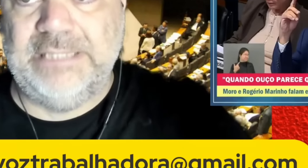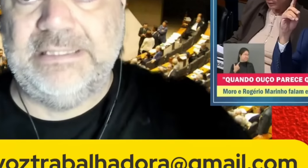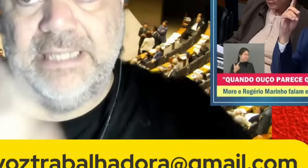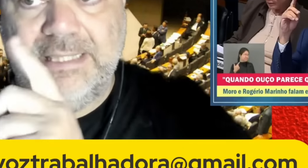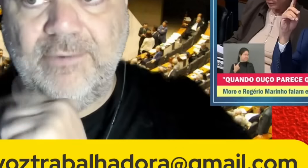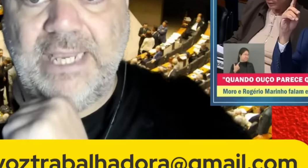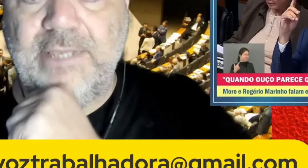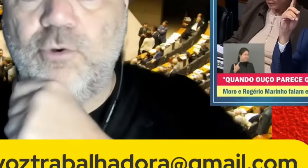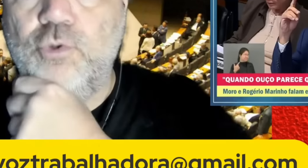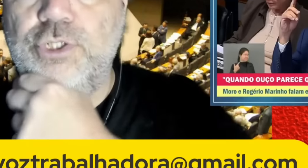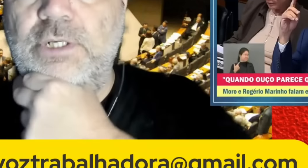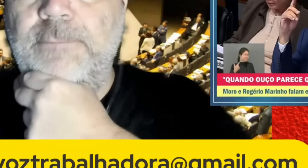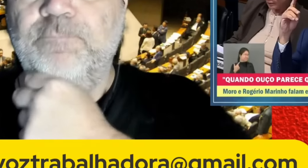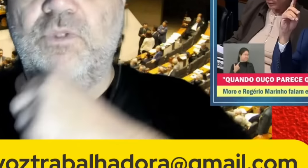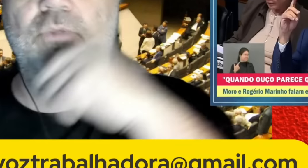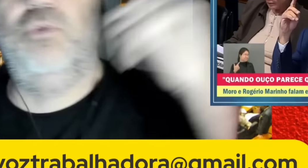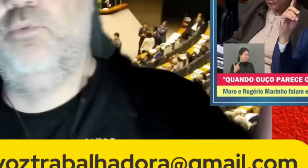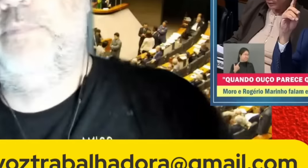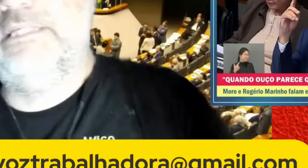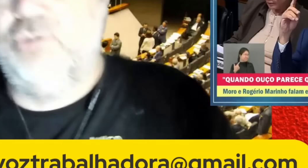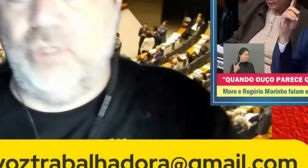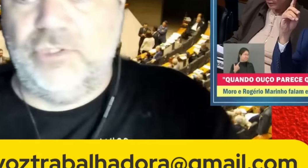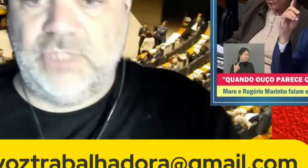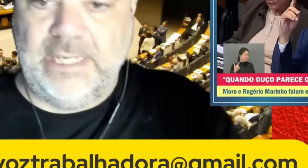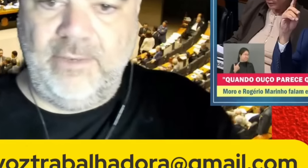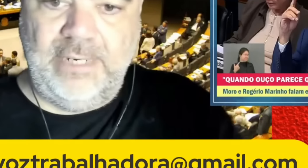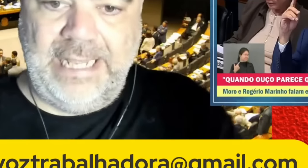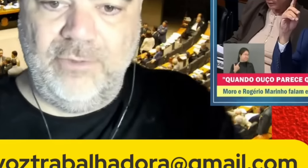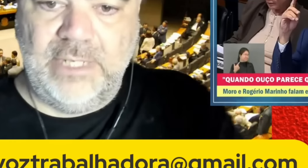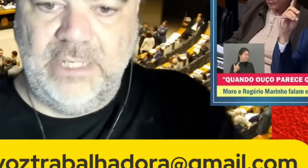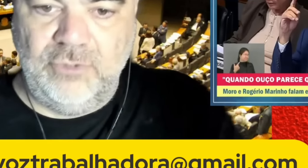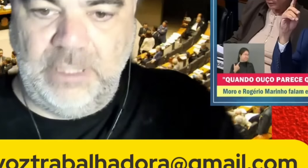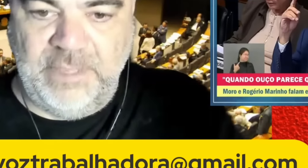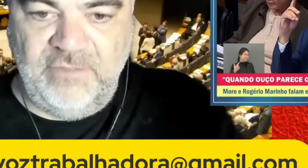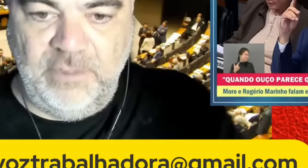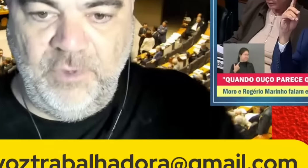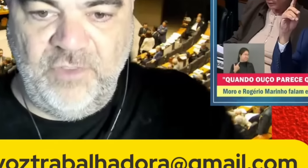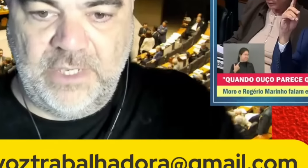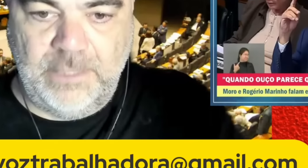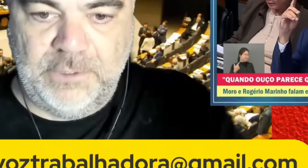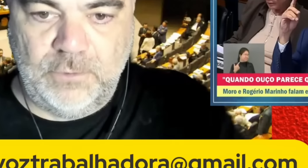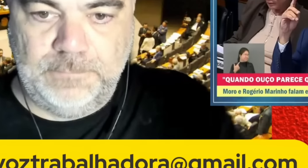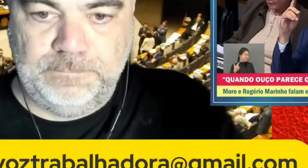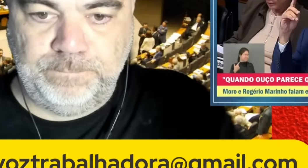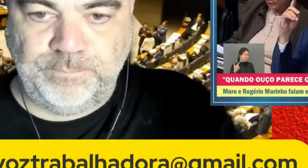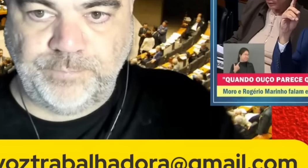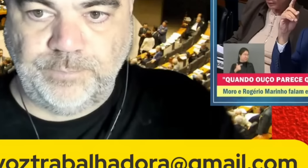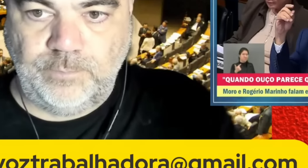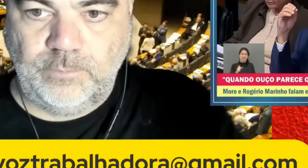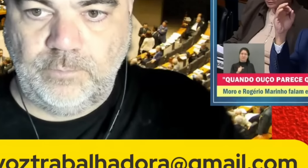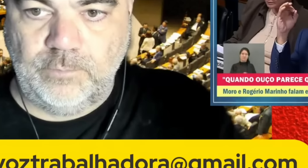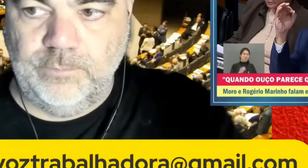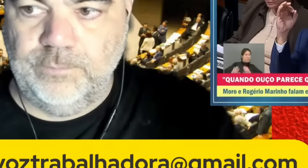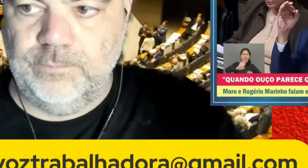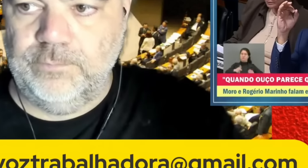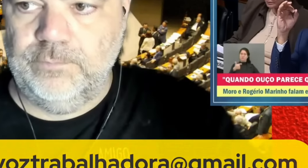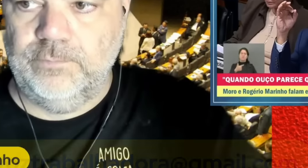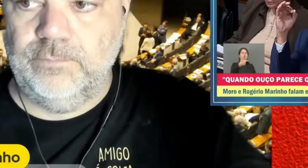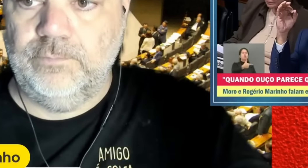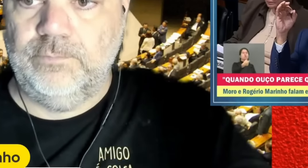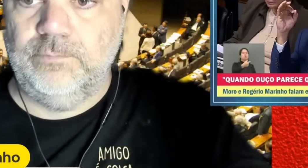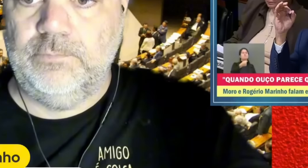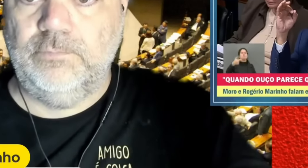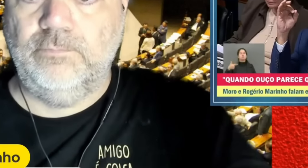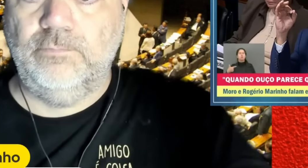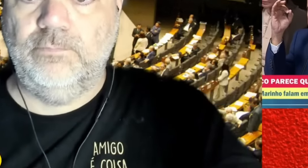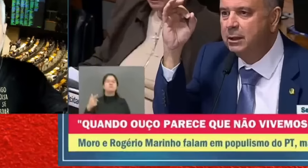o pix Aqui tá o CR code do pix do nosso canal lá no canto também vamos ouvir aqui pessoal e dois senhor presidente nós